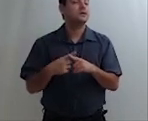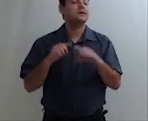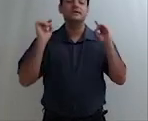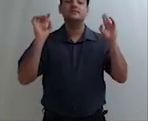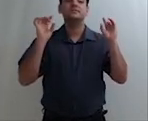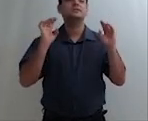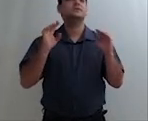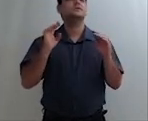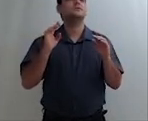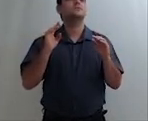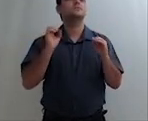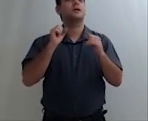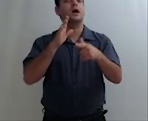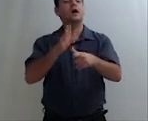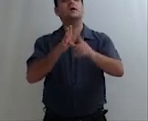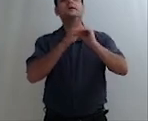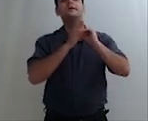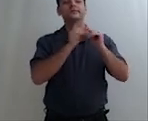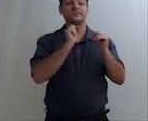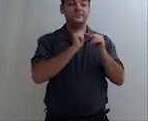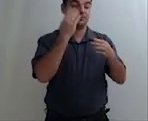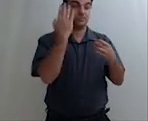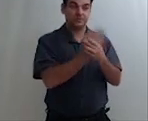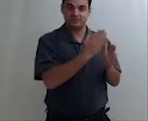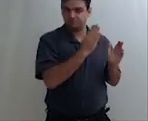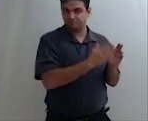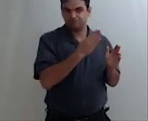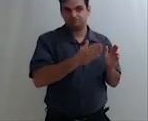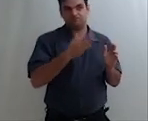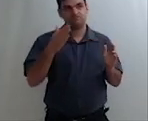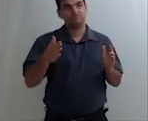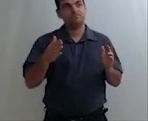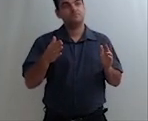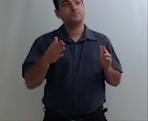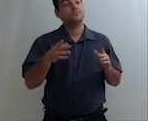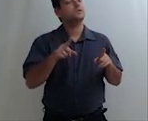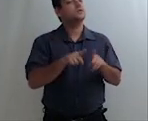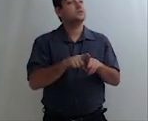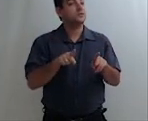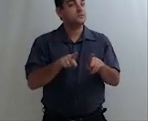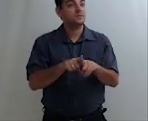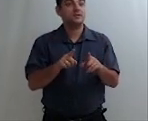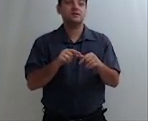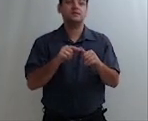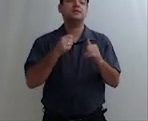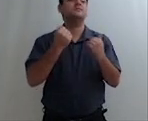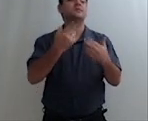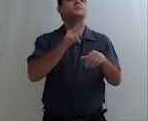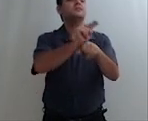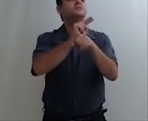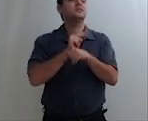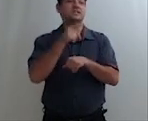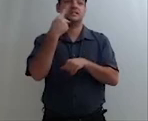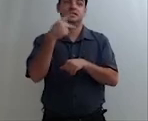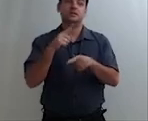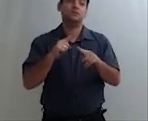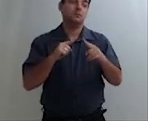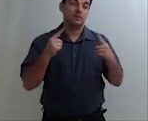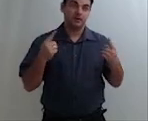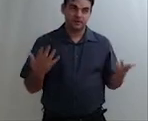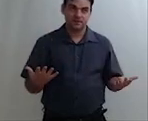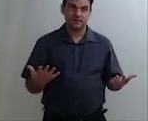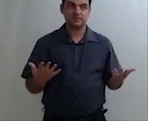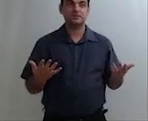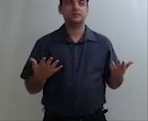de prisão antes do devido processo do devido processo legal e antes do do amplo contraditório no entanto Como já mencionado por sero